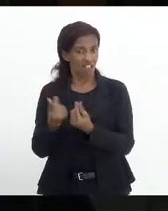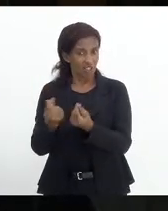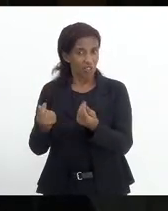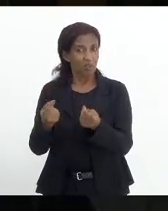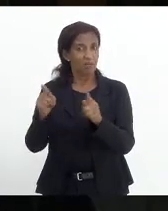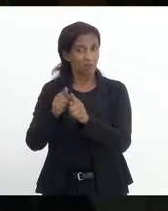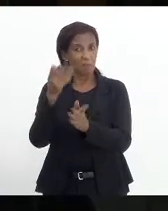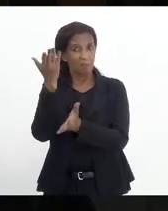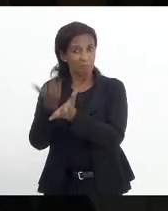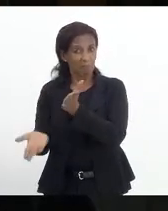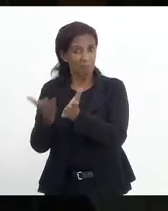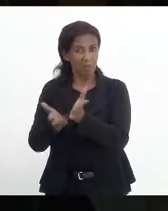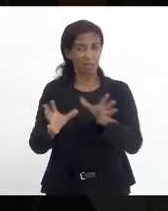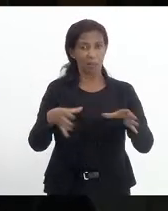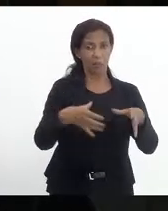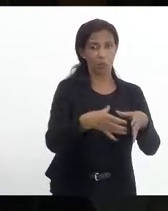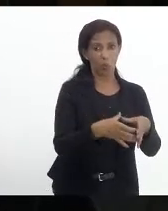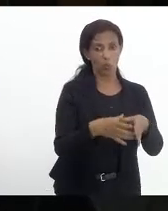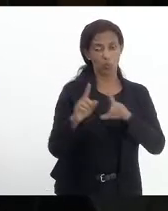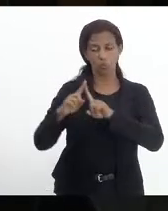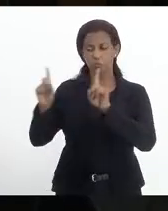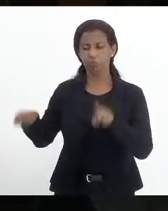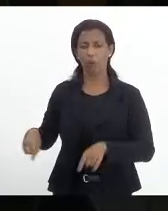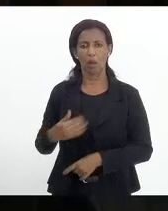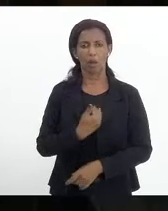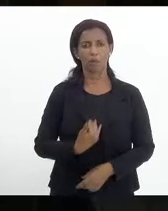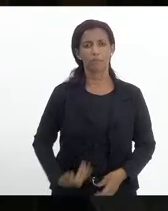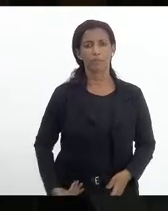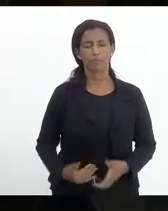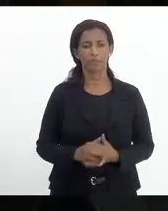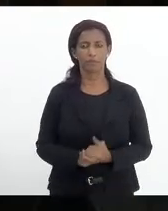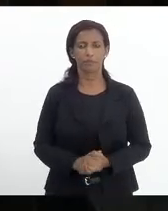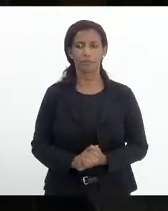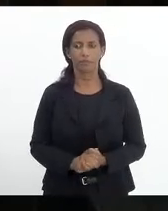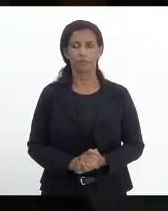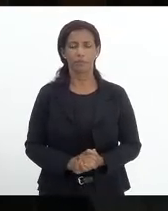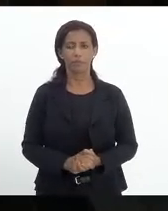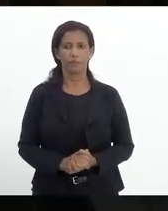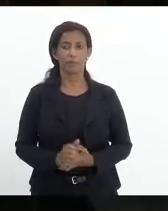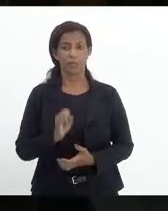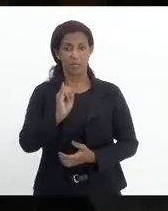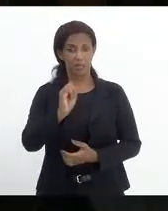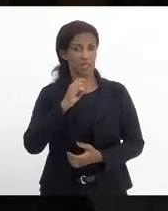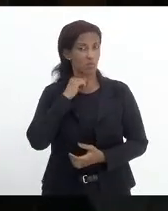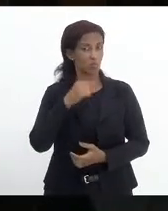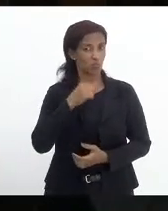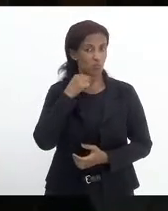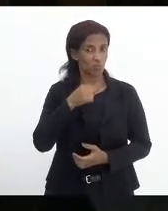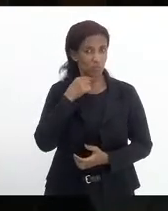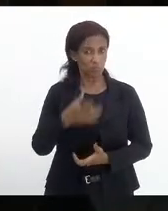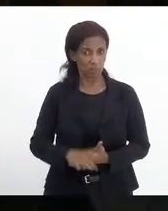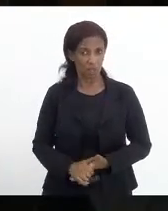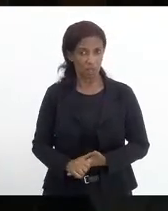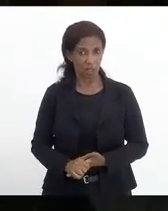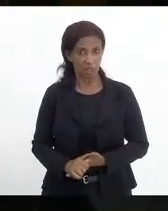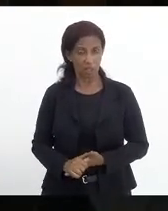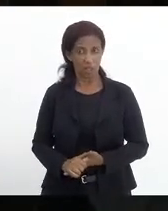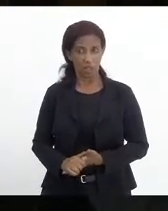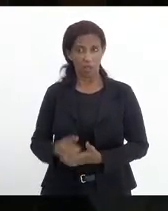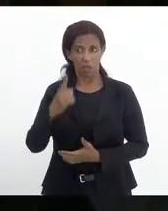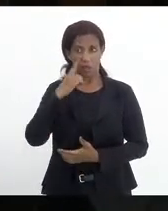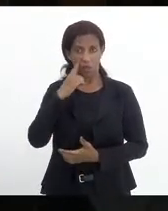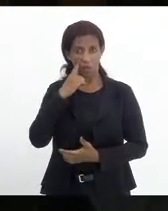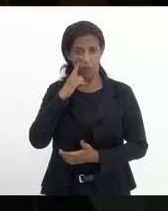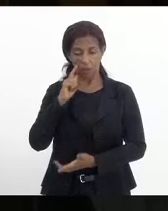de perda para o conjunto do funcionalismo público se você não consegue segurar o